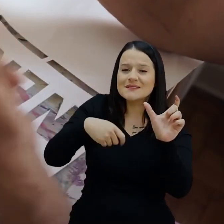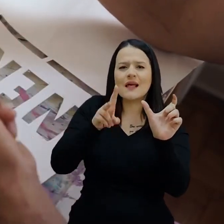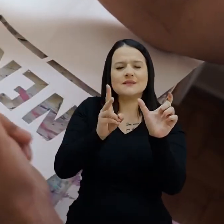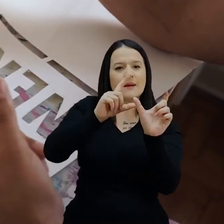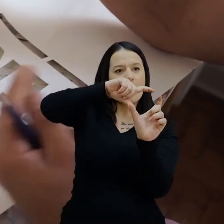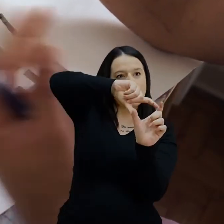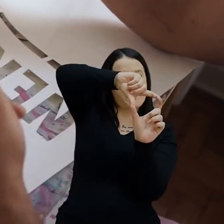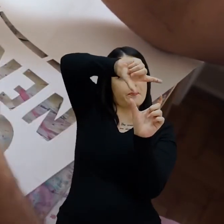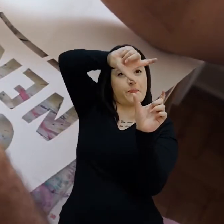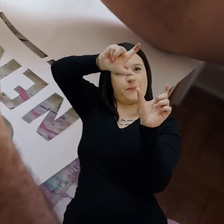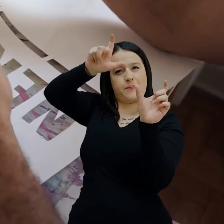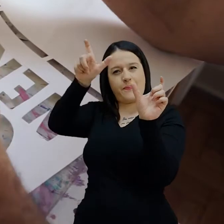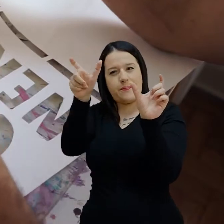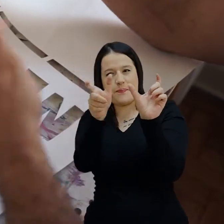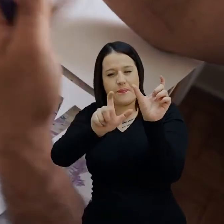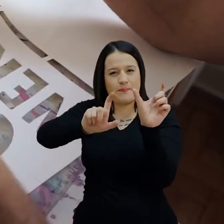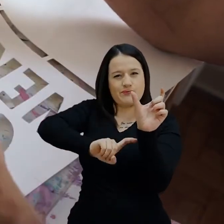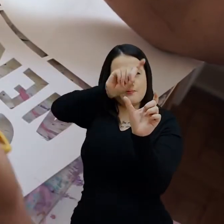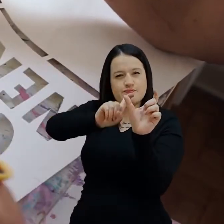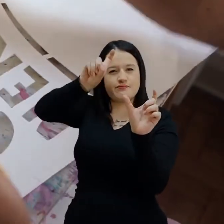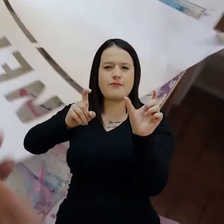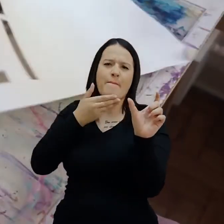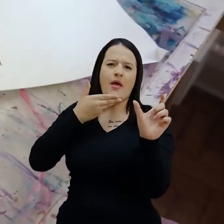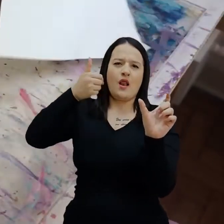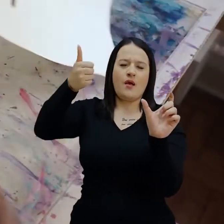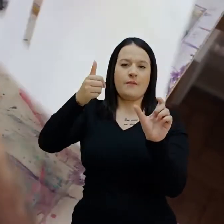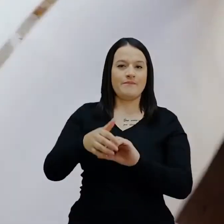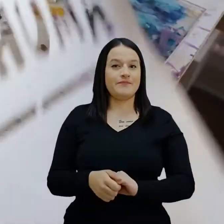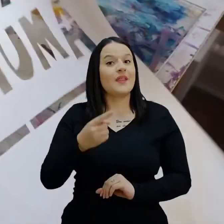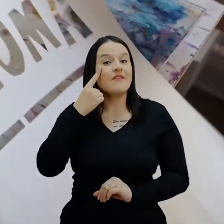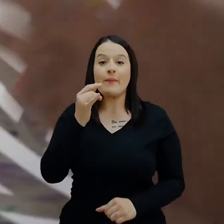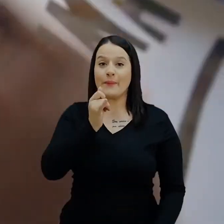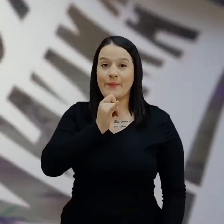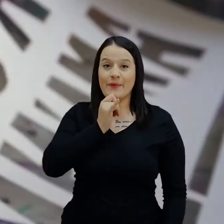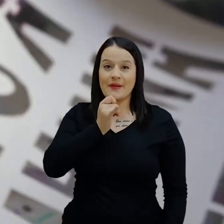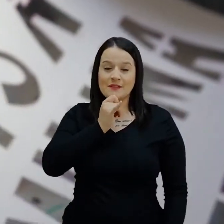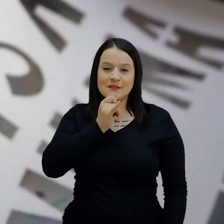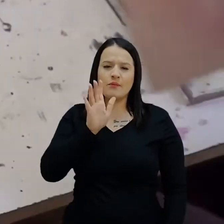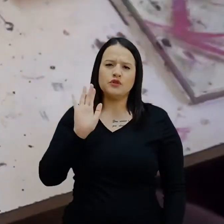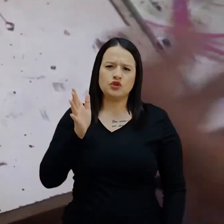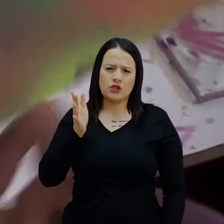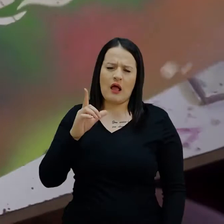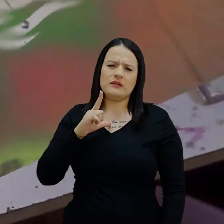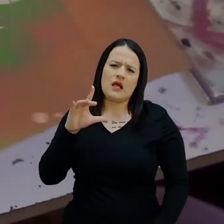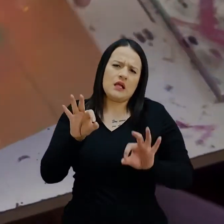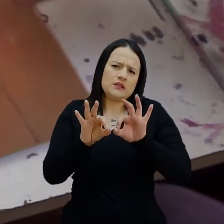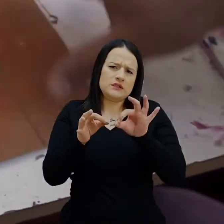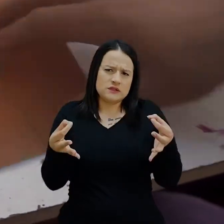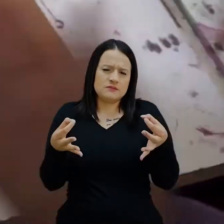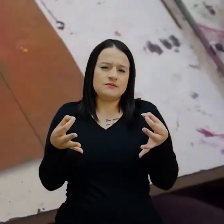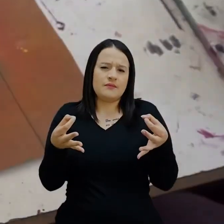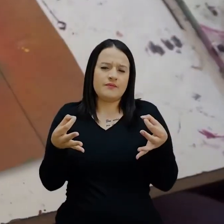traço muito fino. Então, é ser partes preenchidas, quanto mais partes de preenchimento, melhor, assim. Vou mostrar alguns exemplos